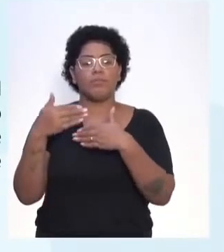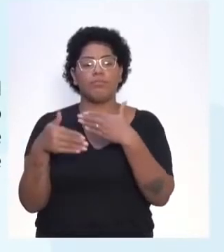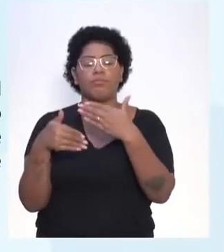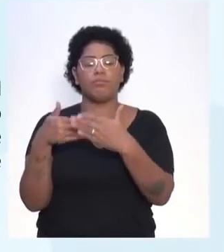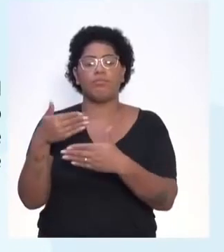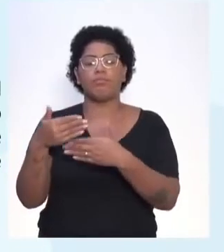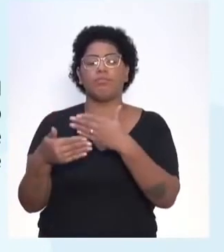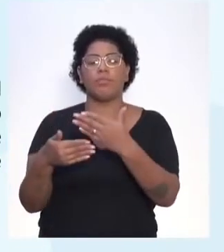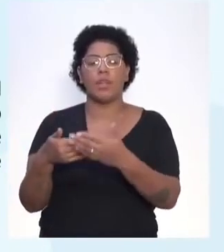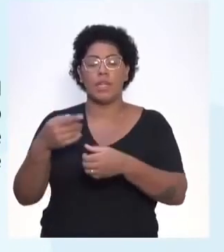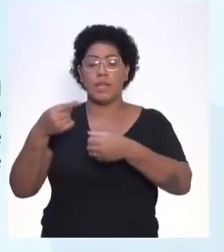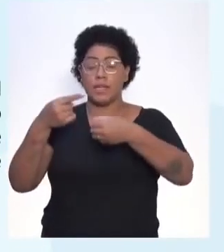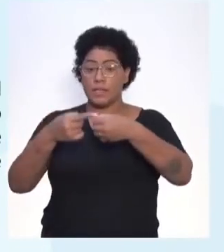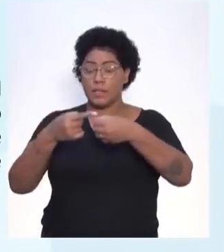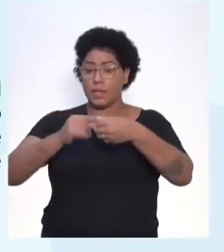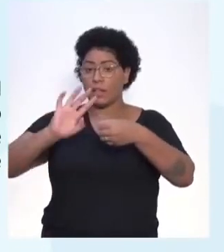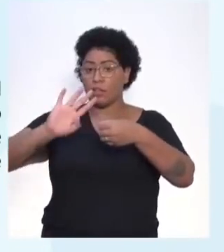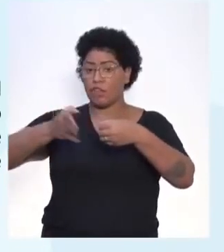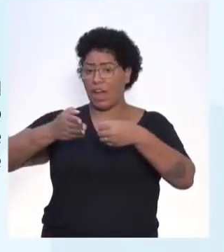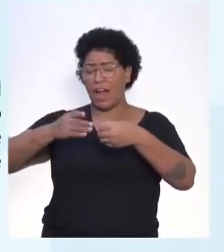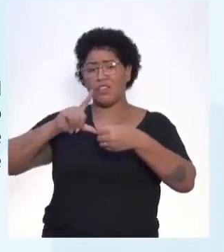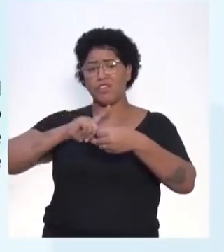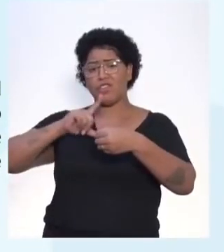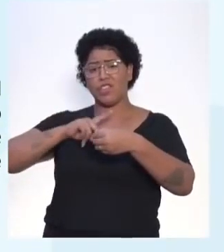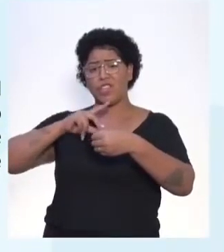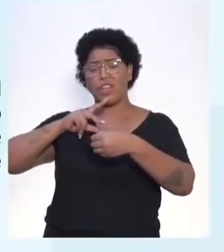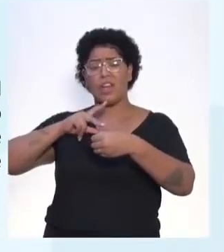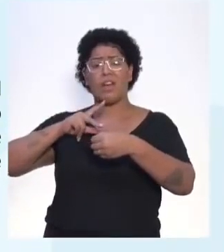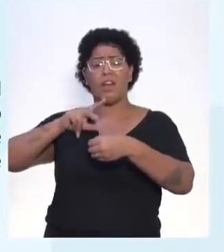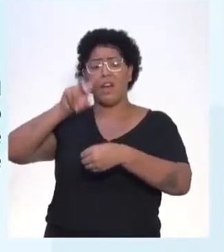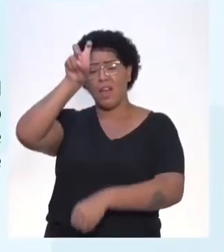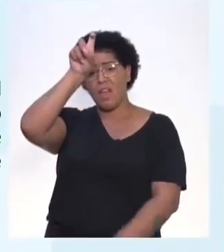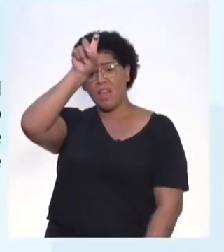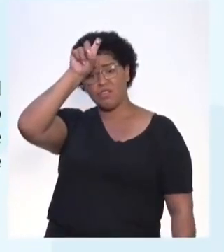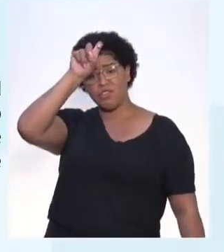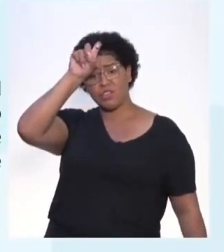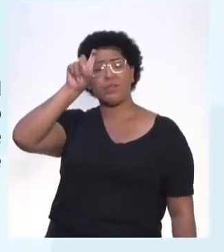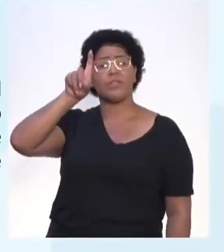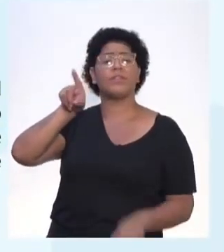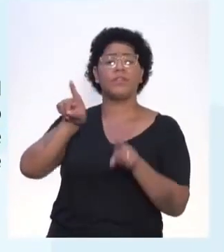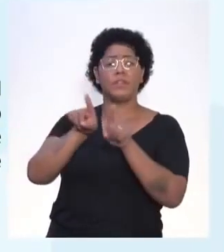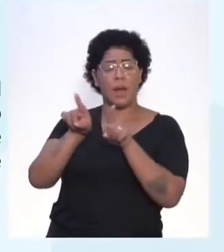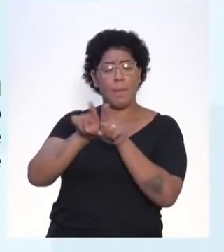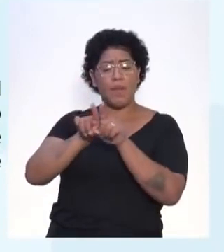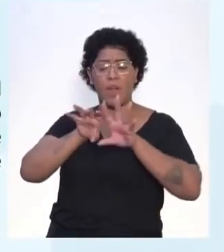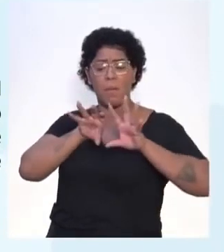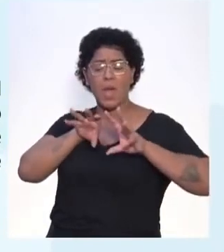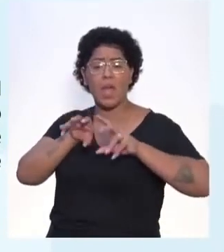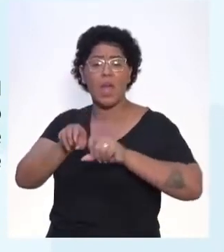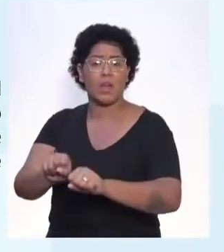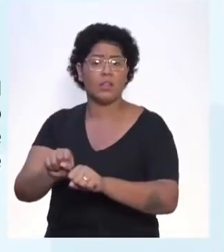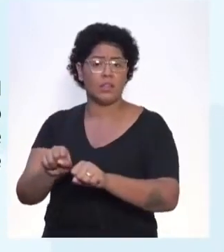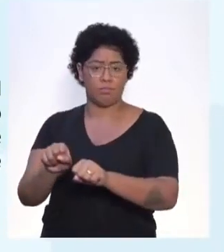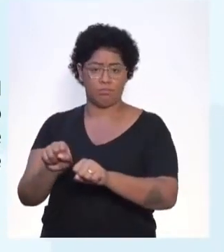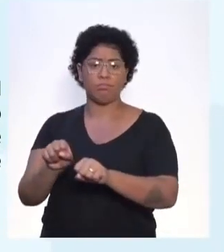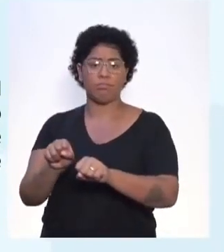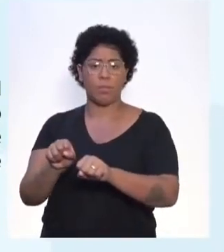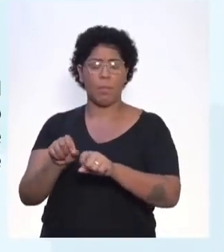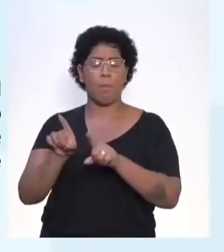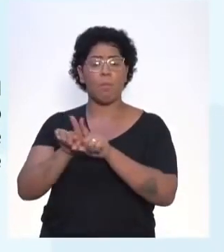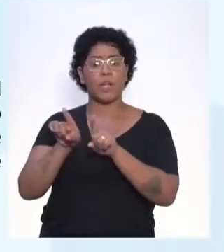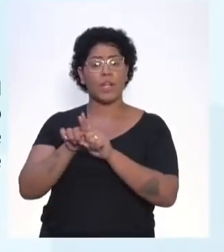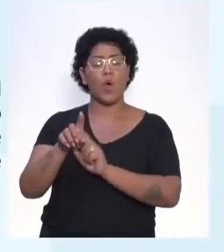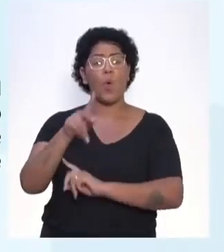1885, regiões que já haviam sido dominadas pelos egípcios foram também dominadas pelos britânicos, formando uma espécie de